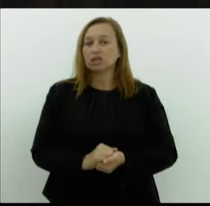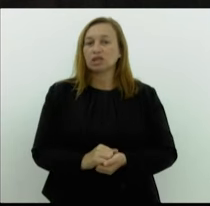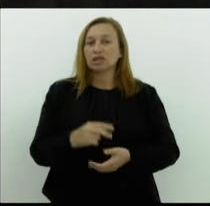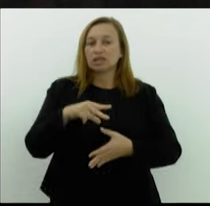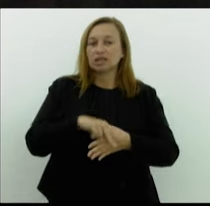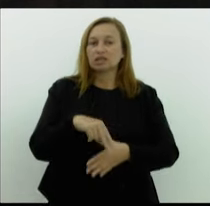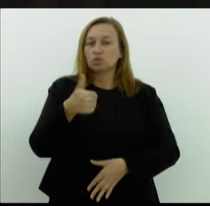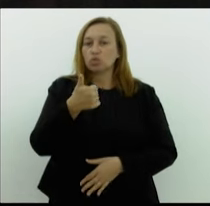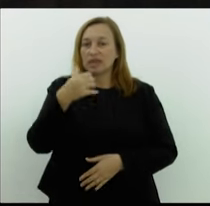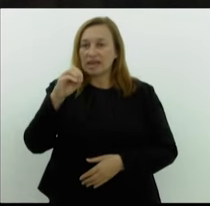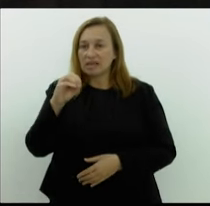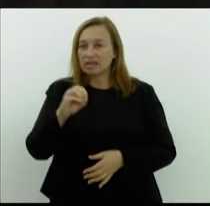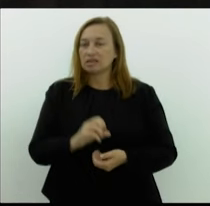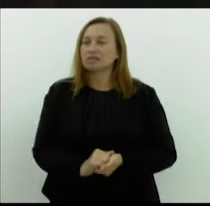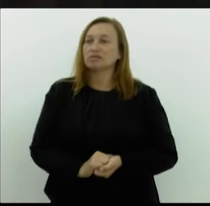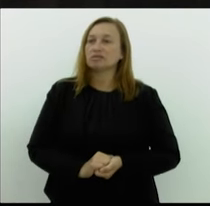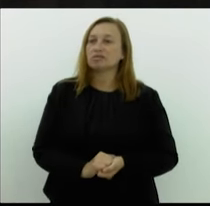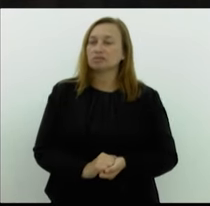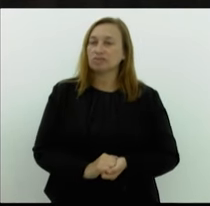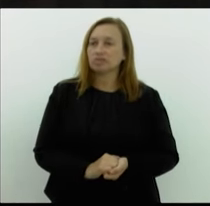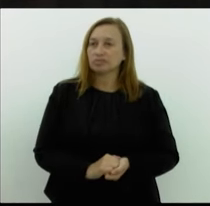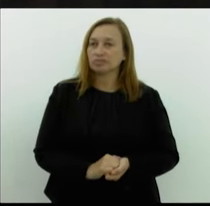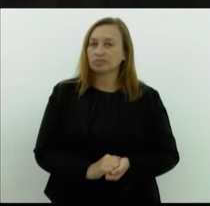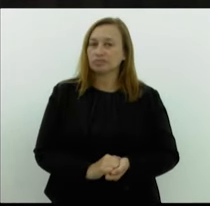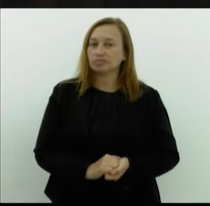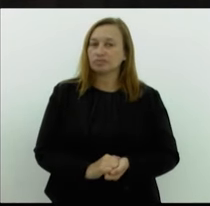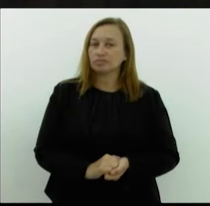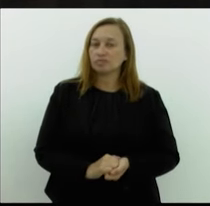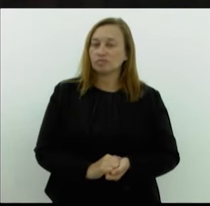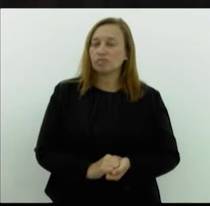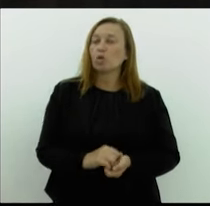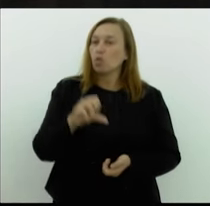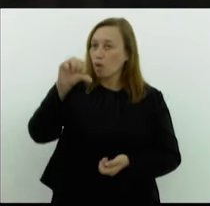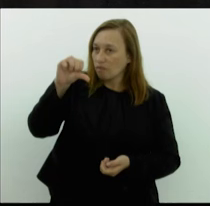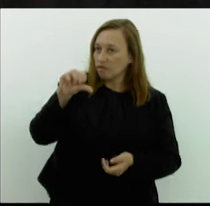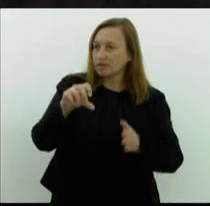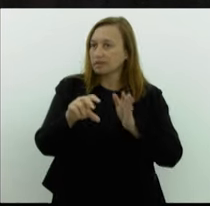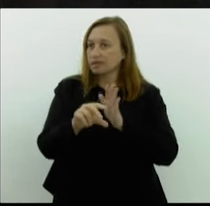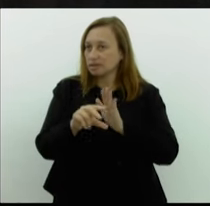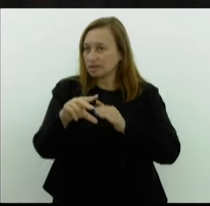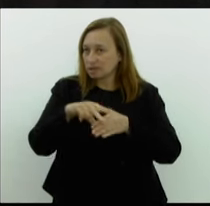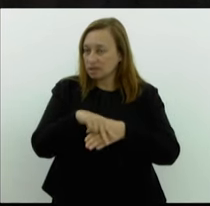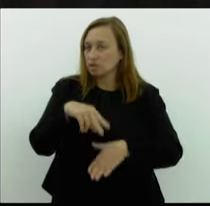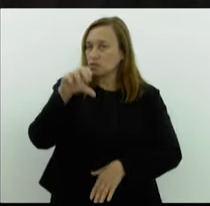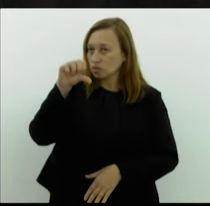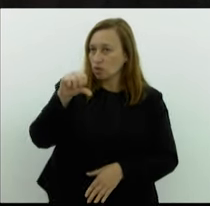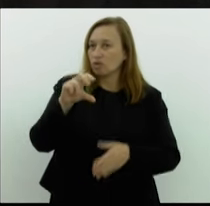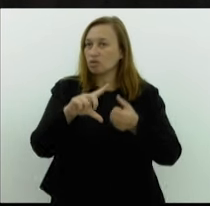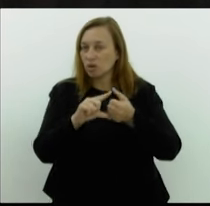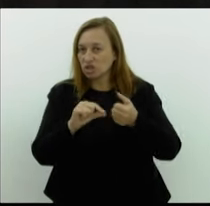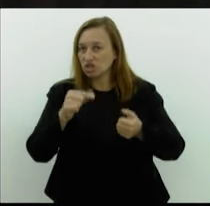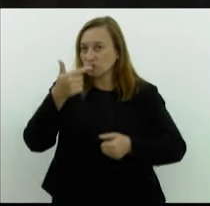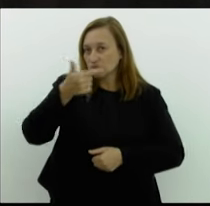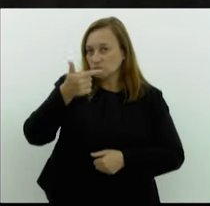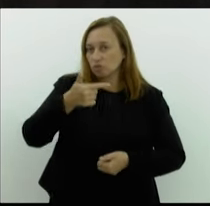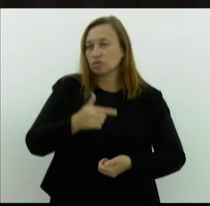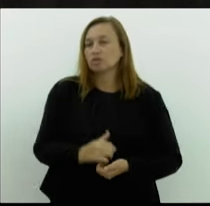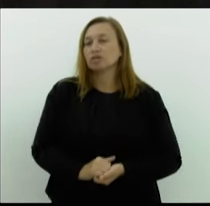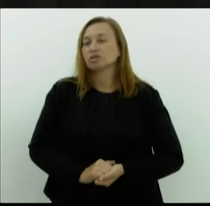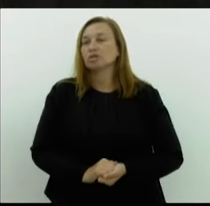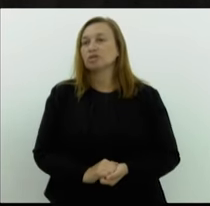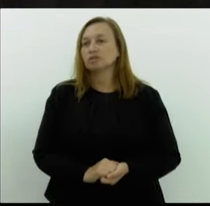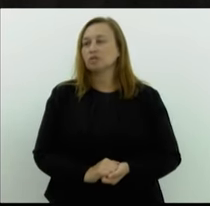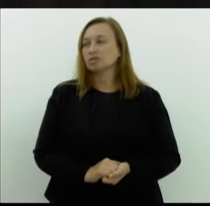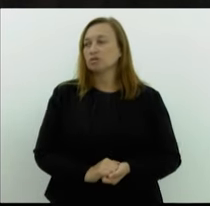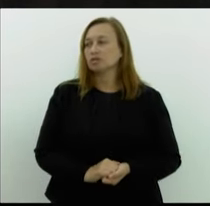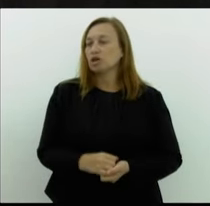inciso 10, do inciso 9 do artigo 2º, que